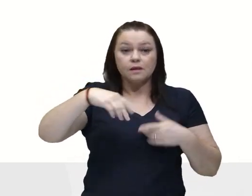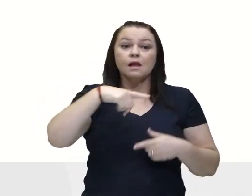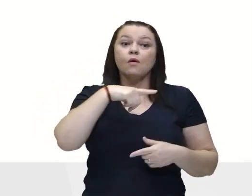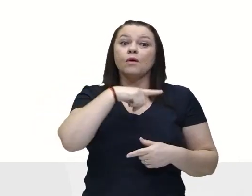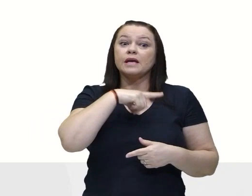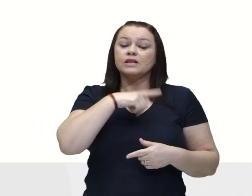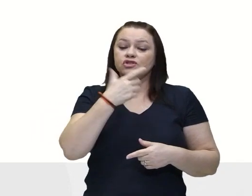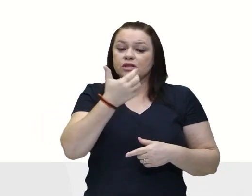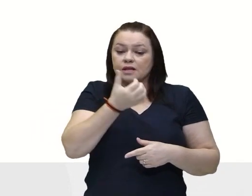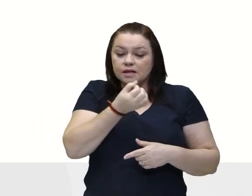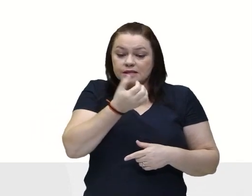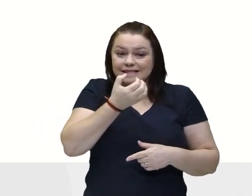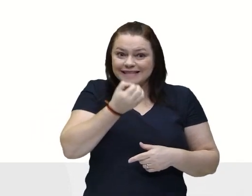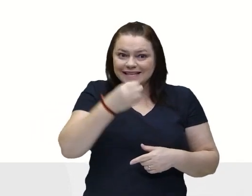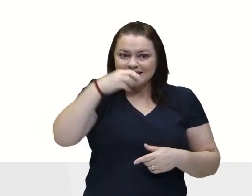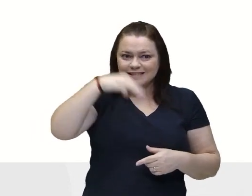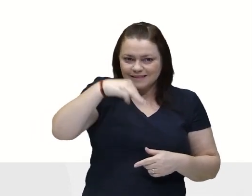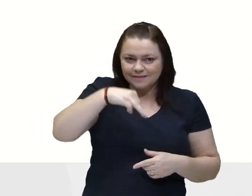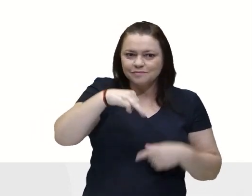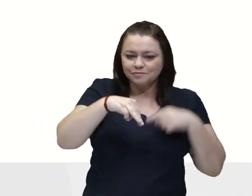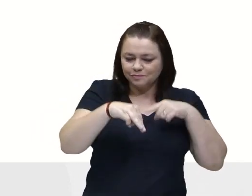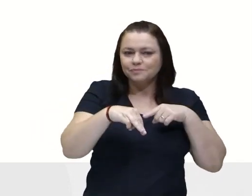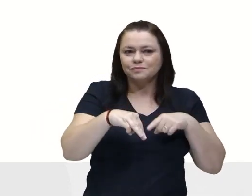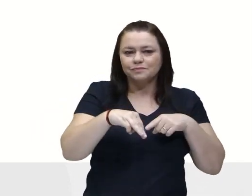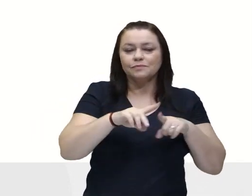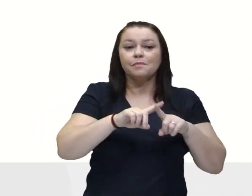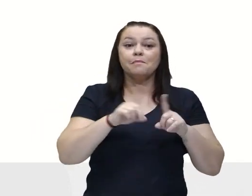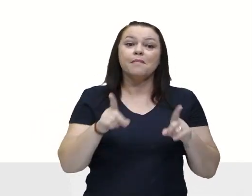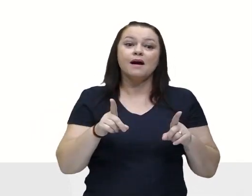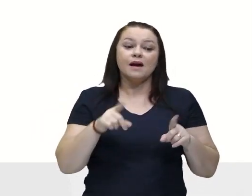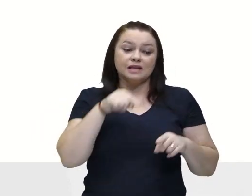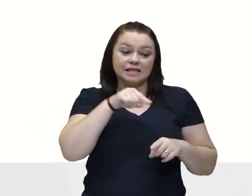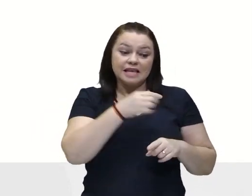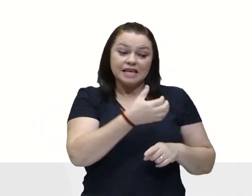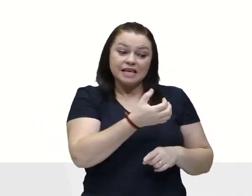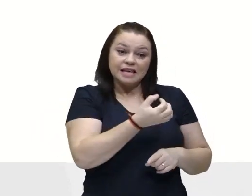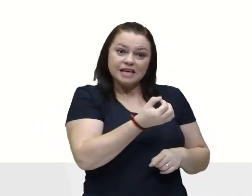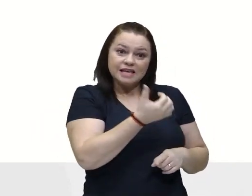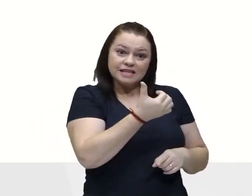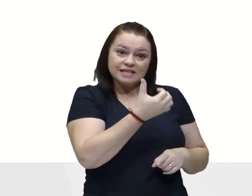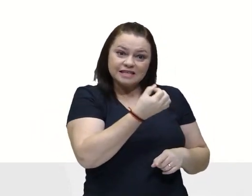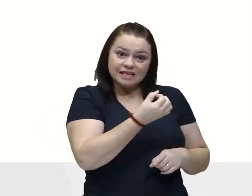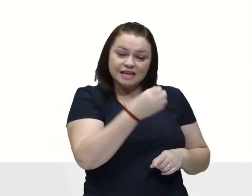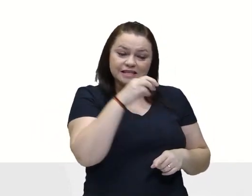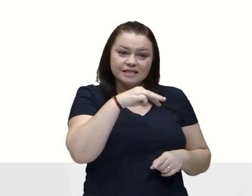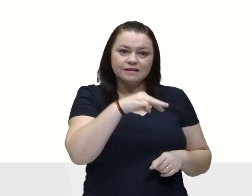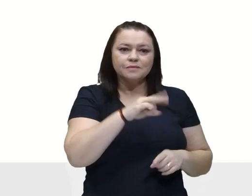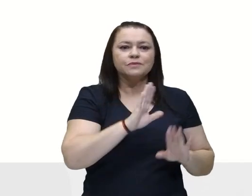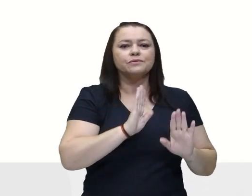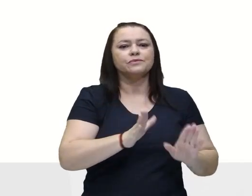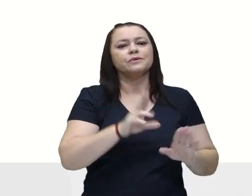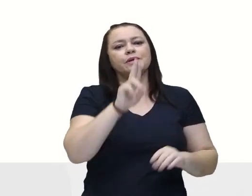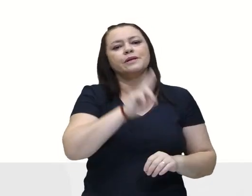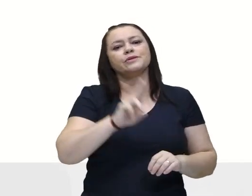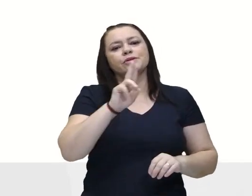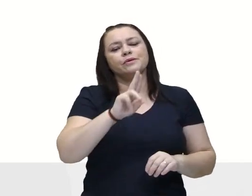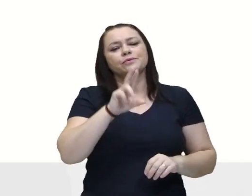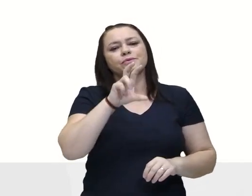60 minutos. Desses 60 minutos, ele já gastou o quê? 50